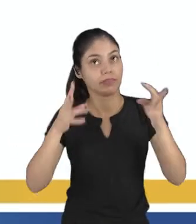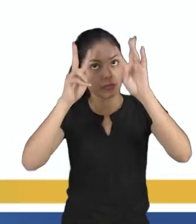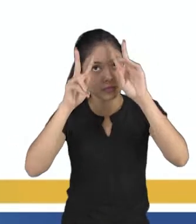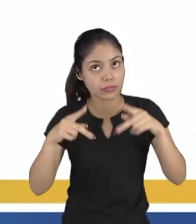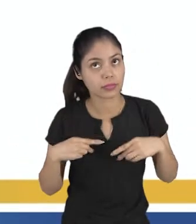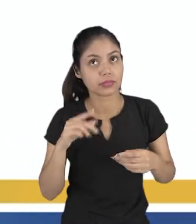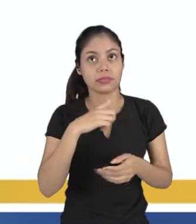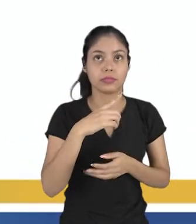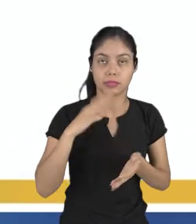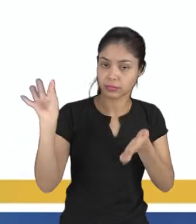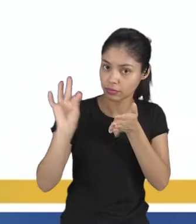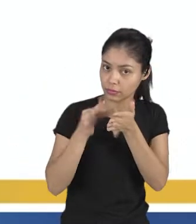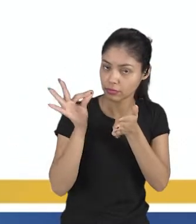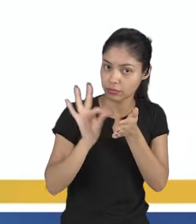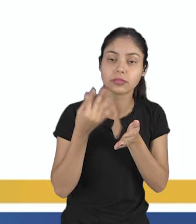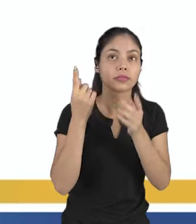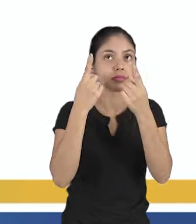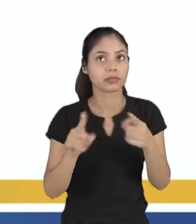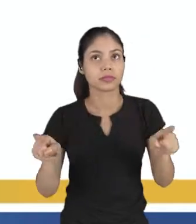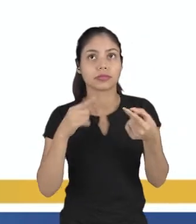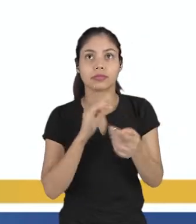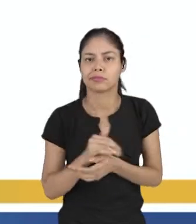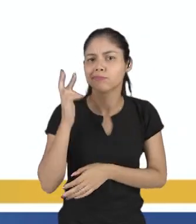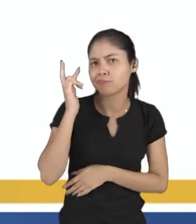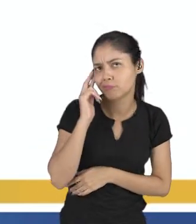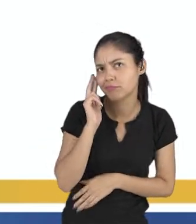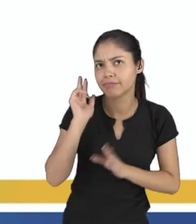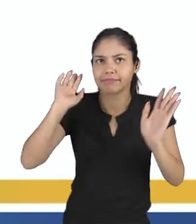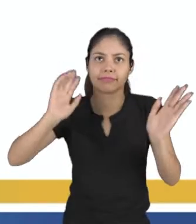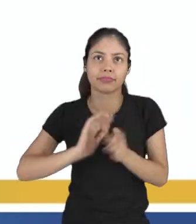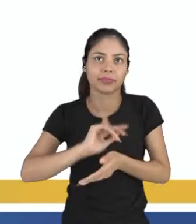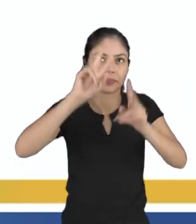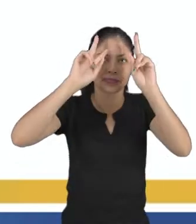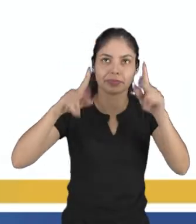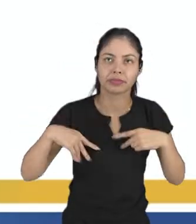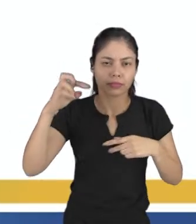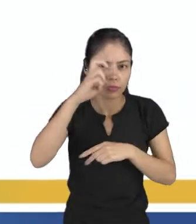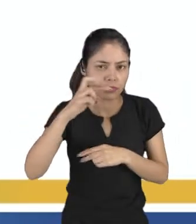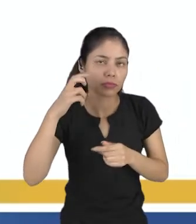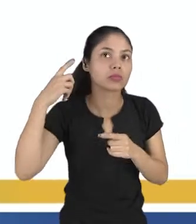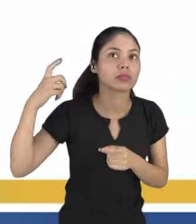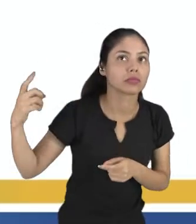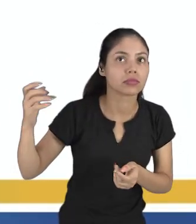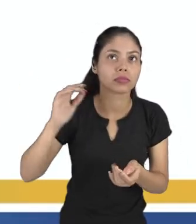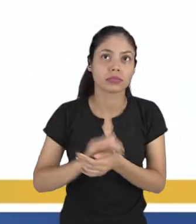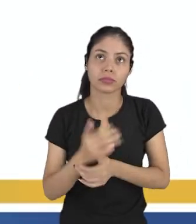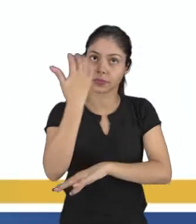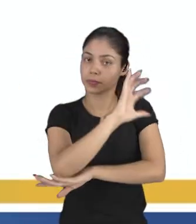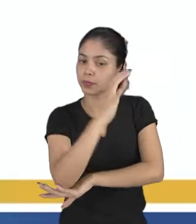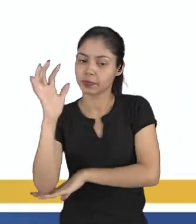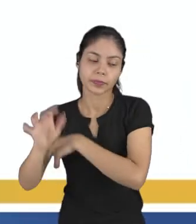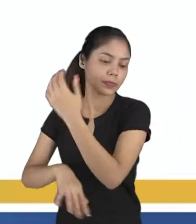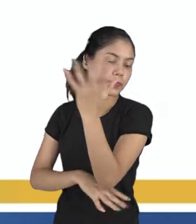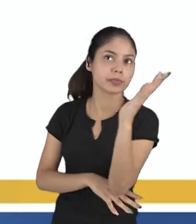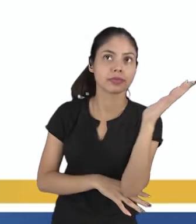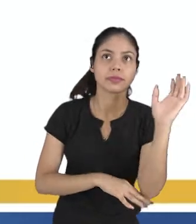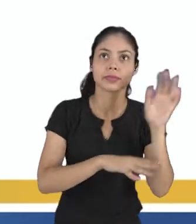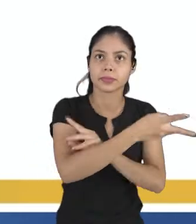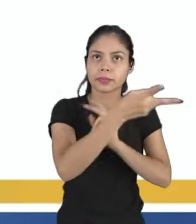tem havido registros de música. Naturalmente, o ser humano observou os sons da natureza